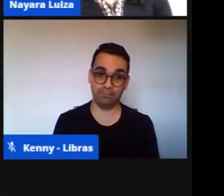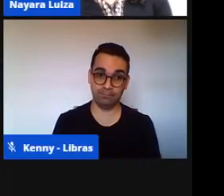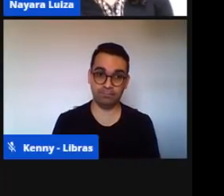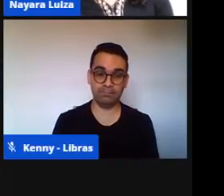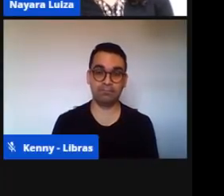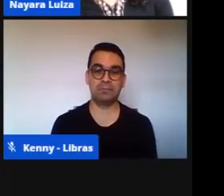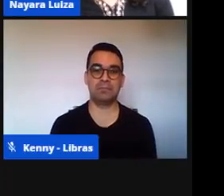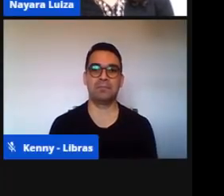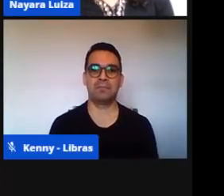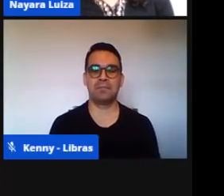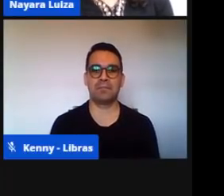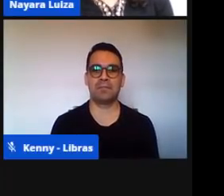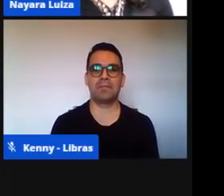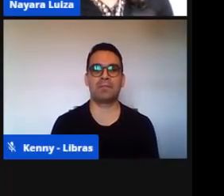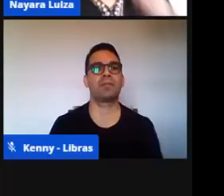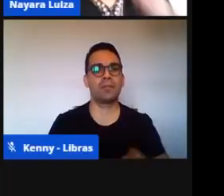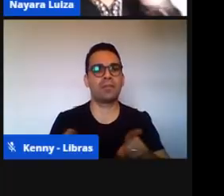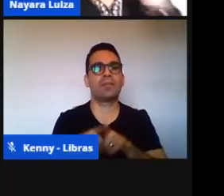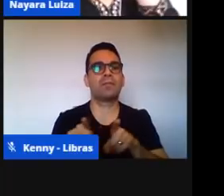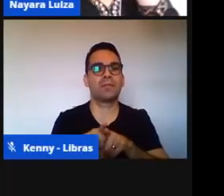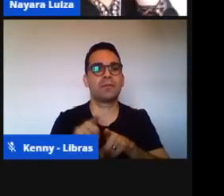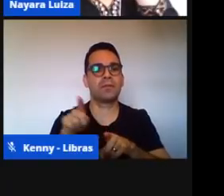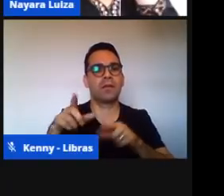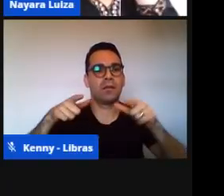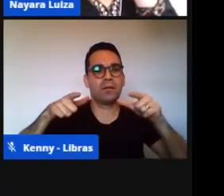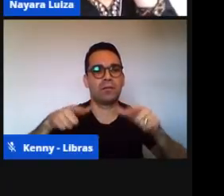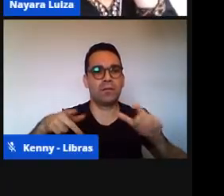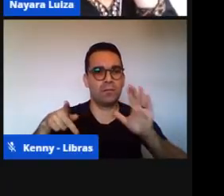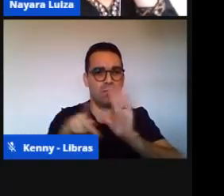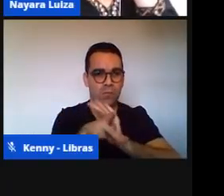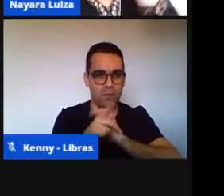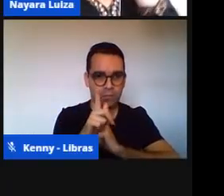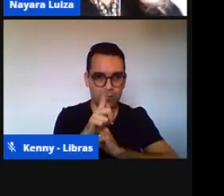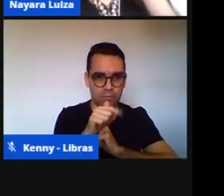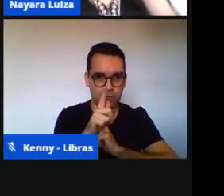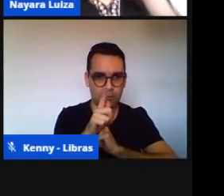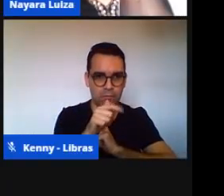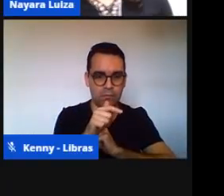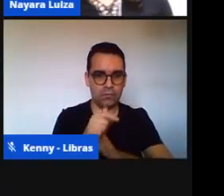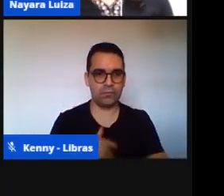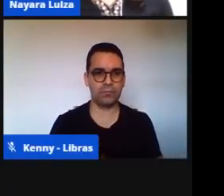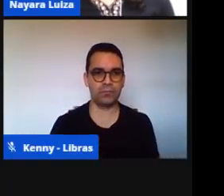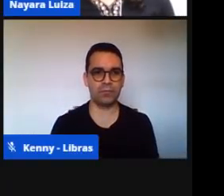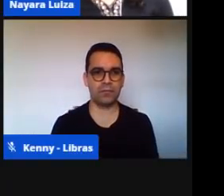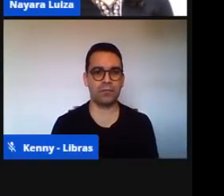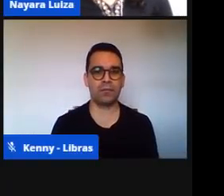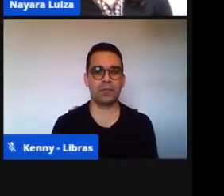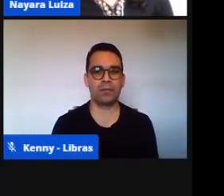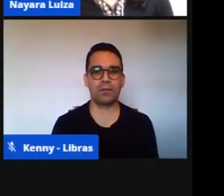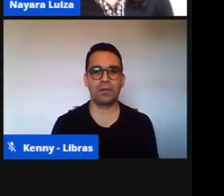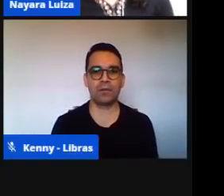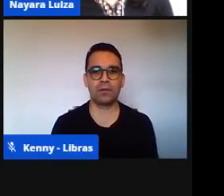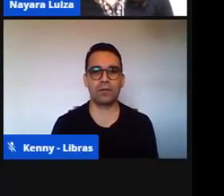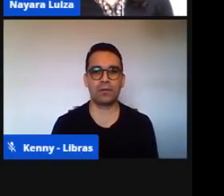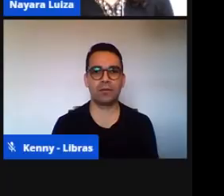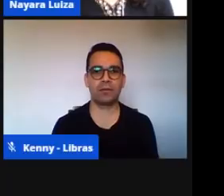Além disso, os bebedouros também devem ser higienizados diariamente, né? Como eu disse anteriormente,